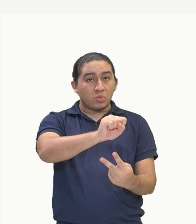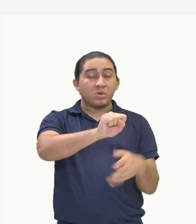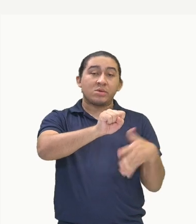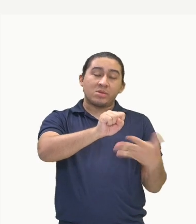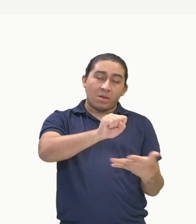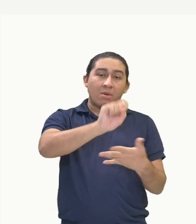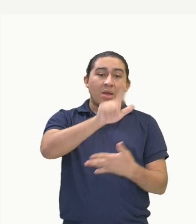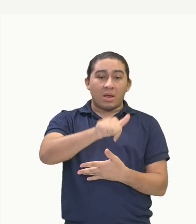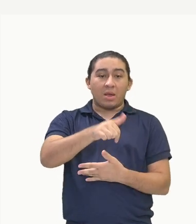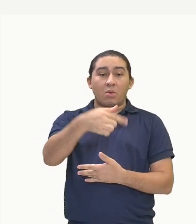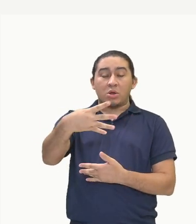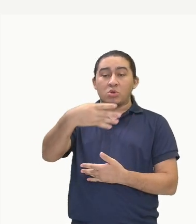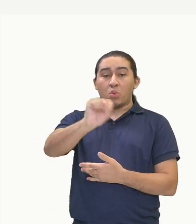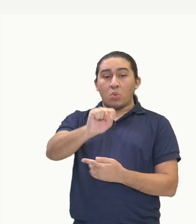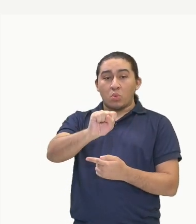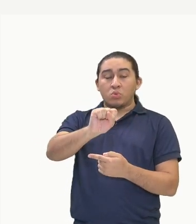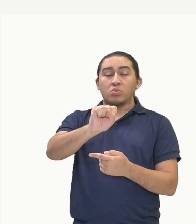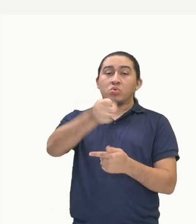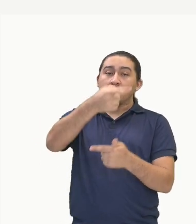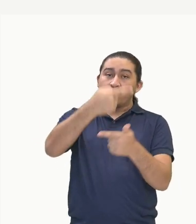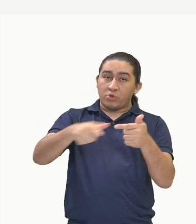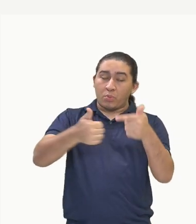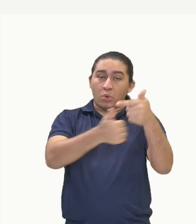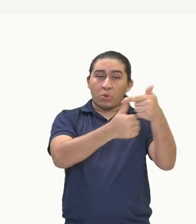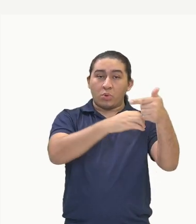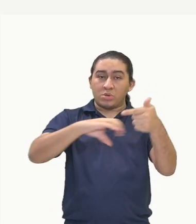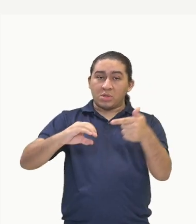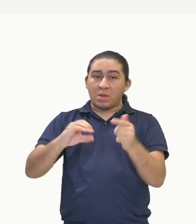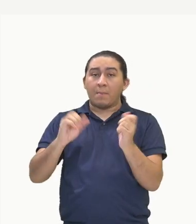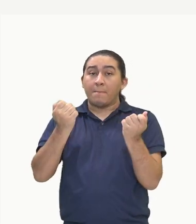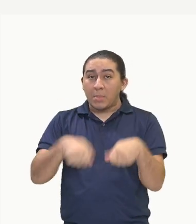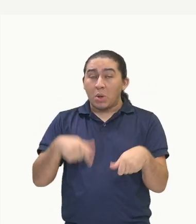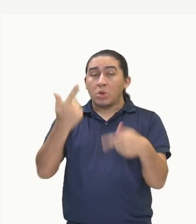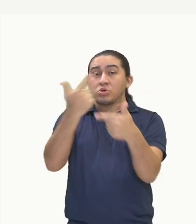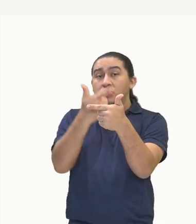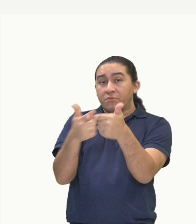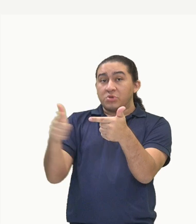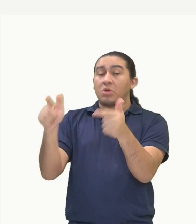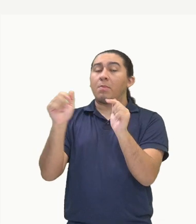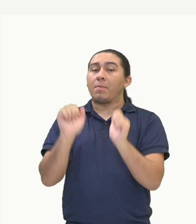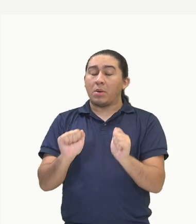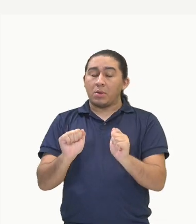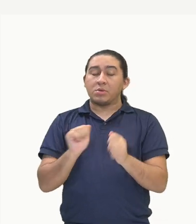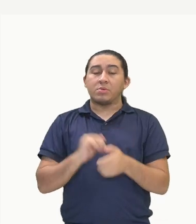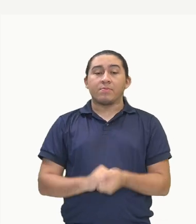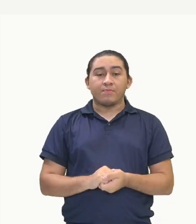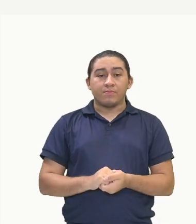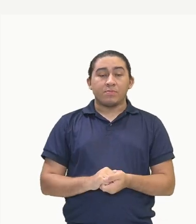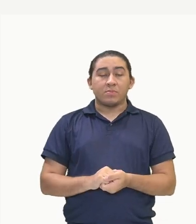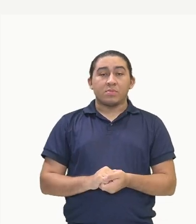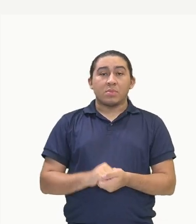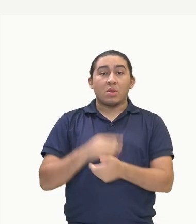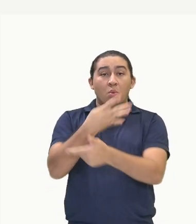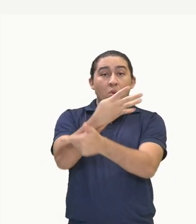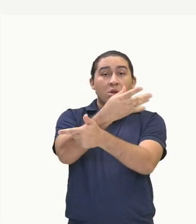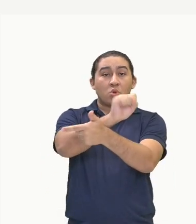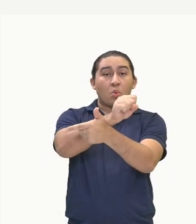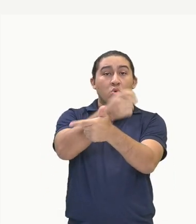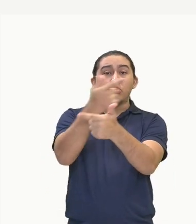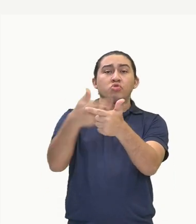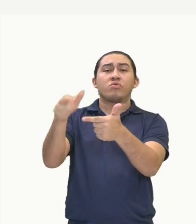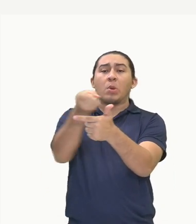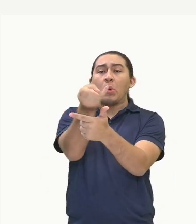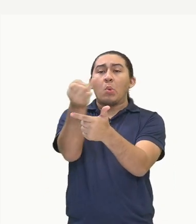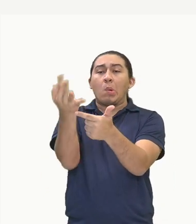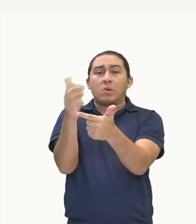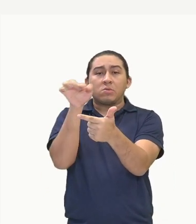100, ok? Posso simplificar esse número? Pode, professora. 48 é número par. Posso simplificar por